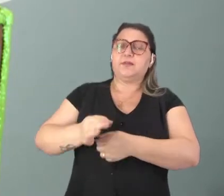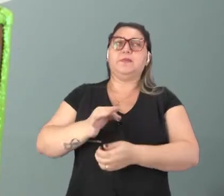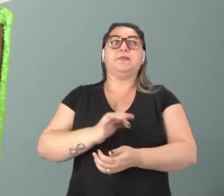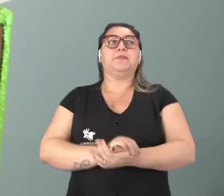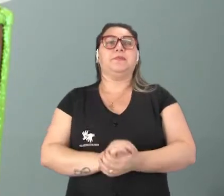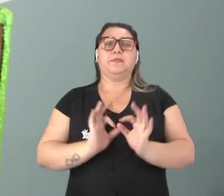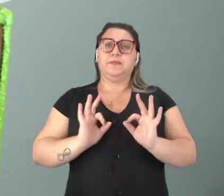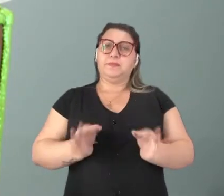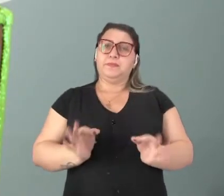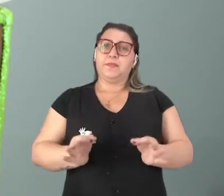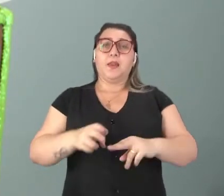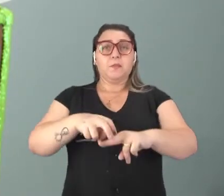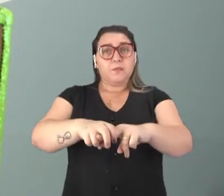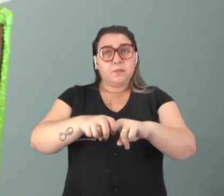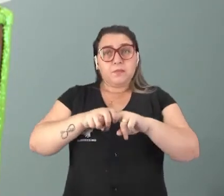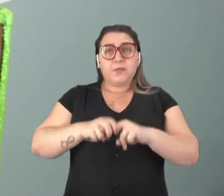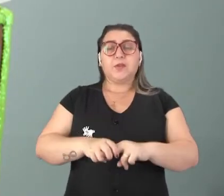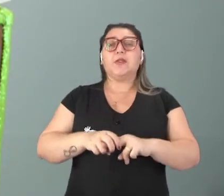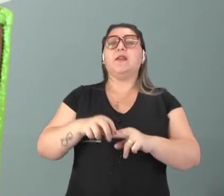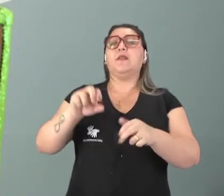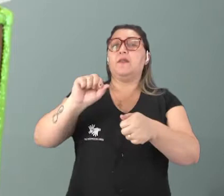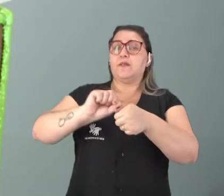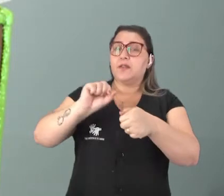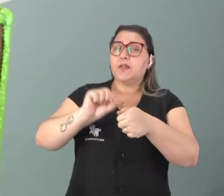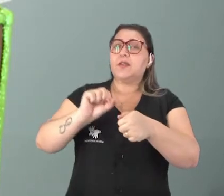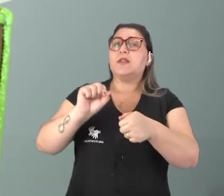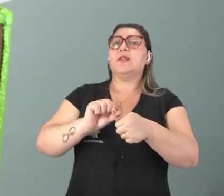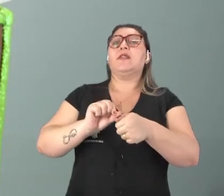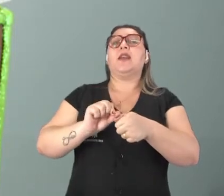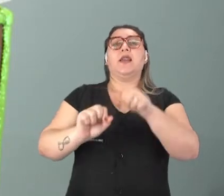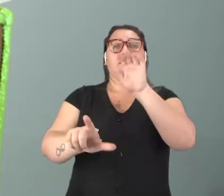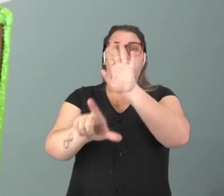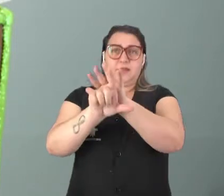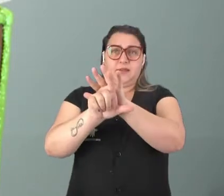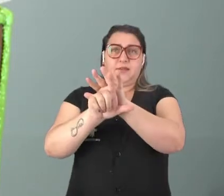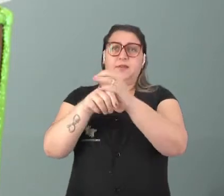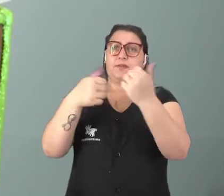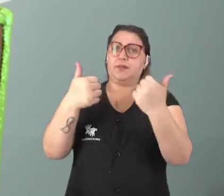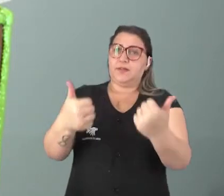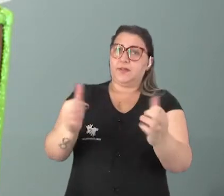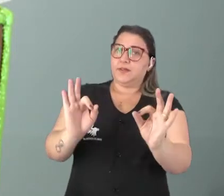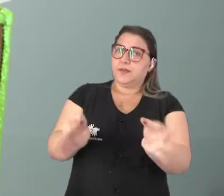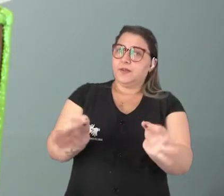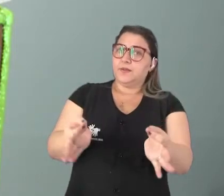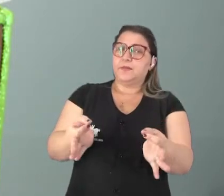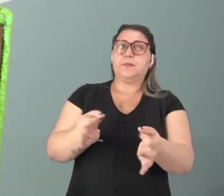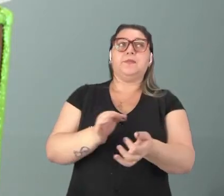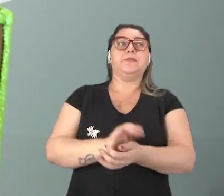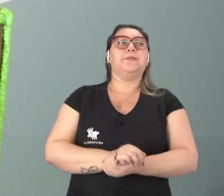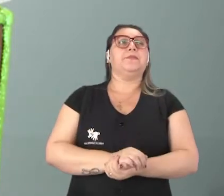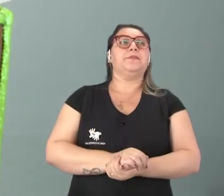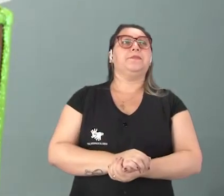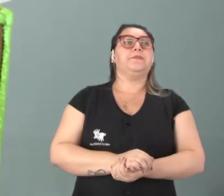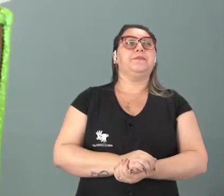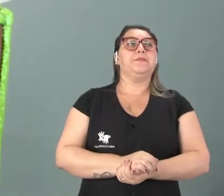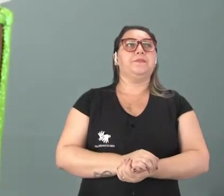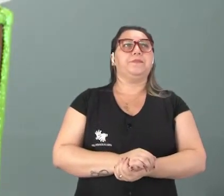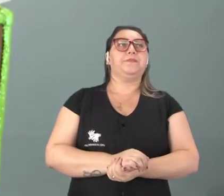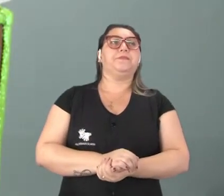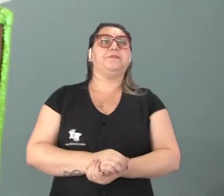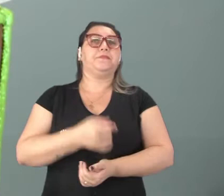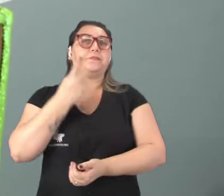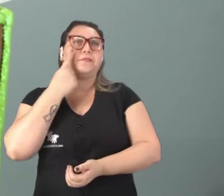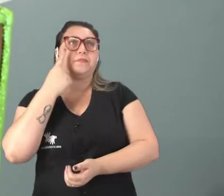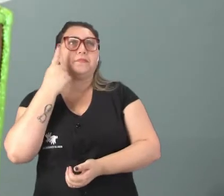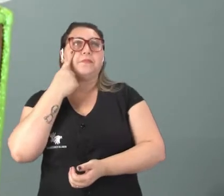correto, certo? Por isso que foram criadas as leis, certinho? Vamos lá?